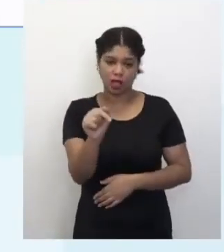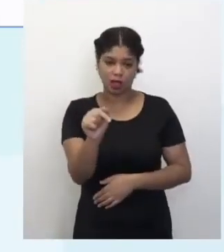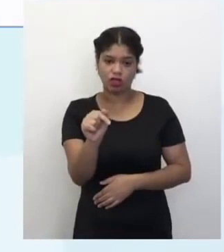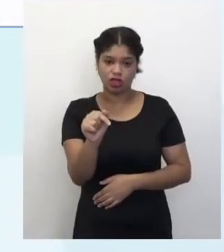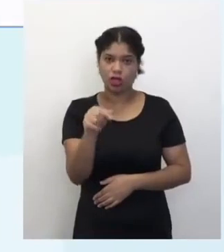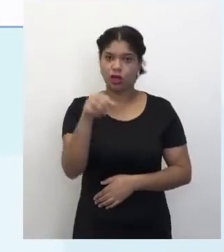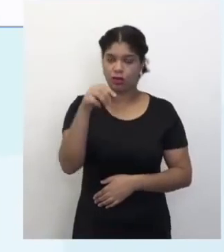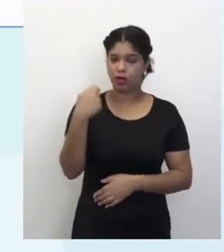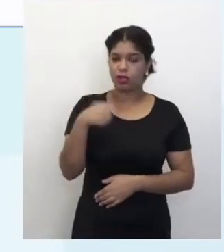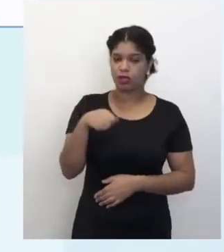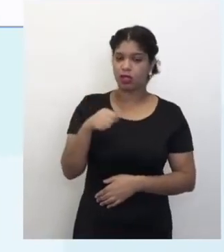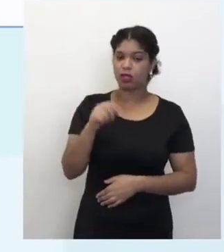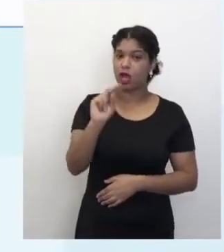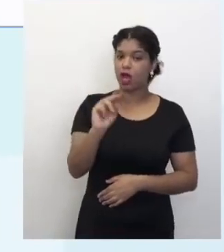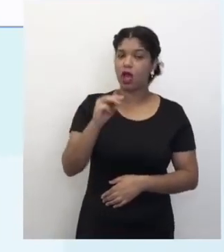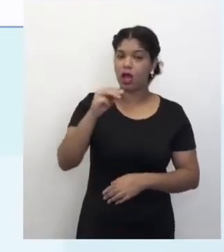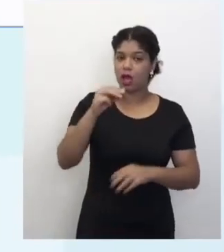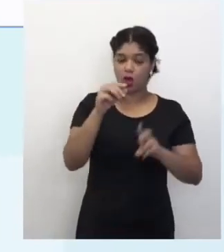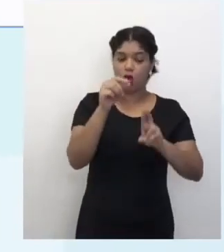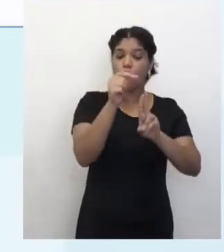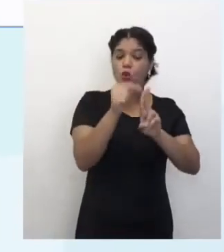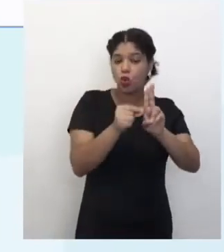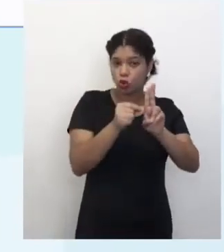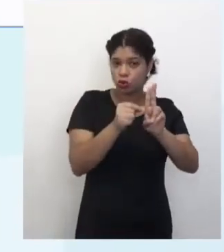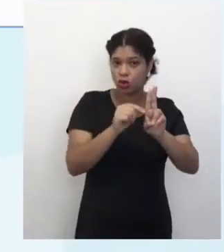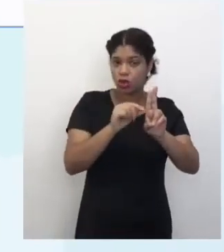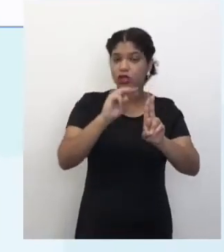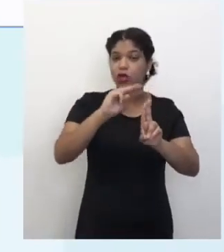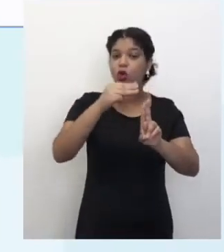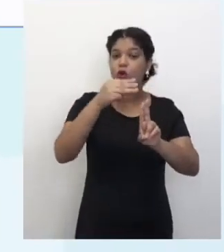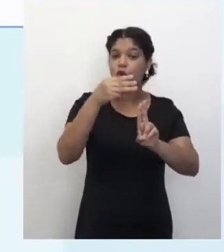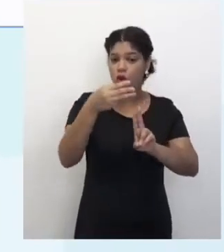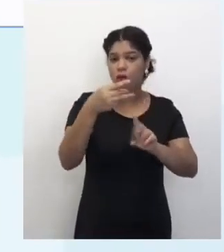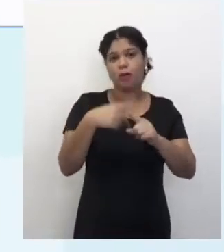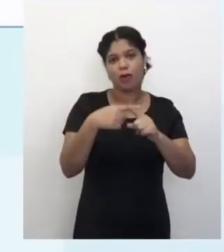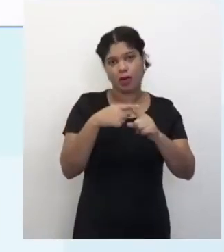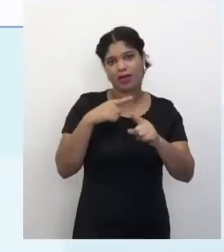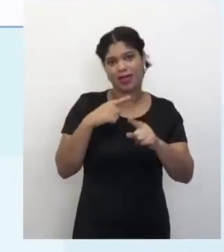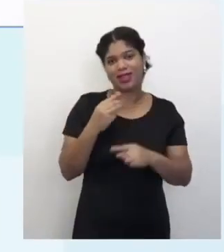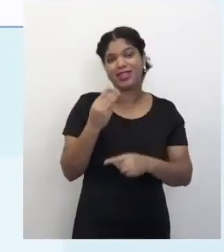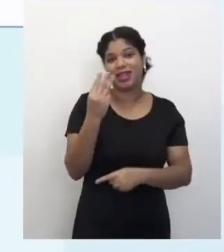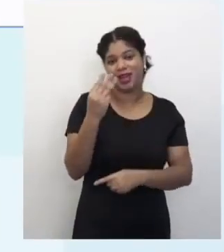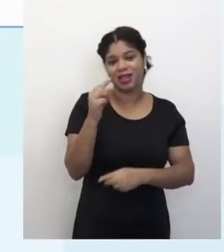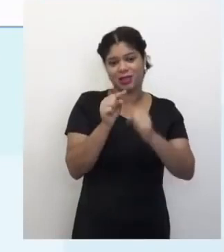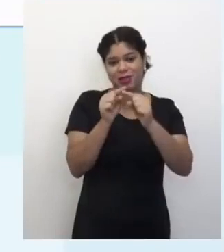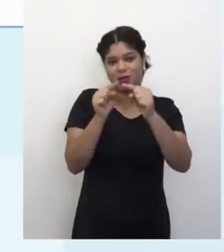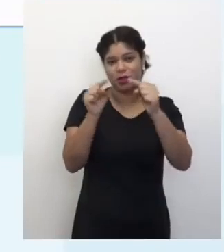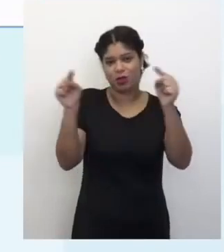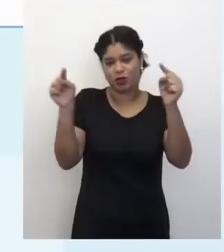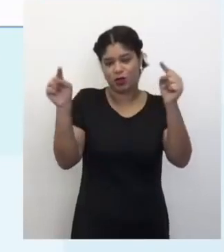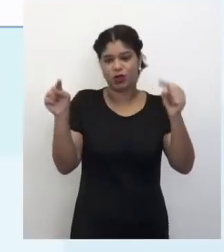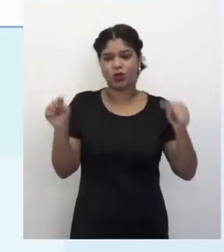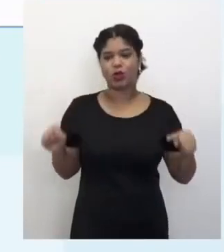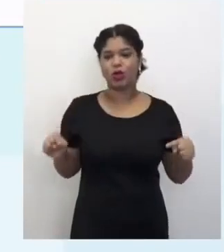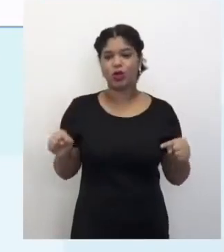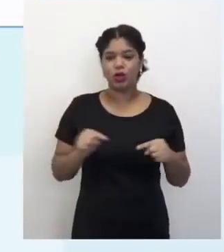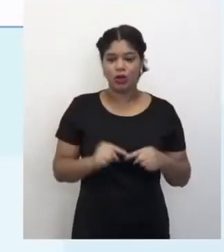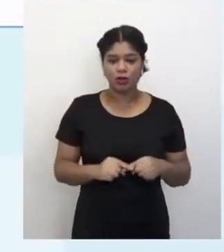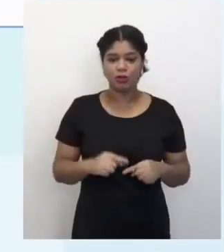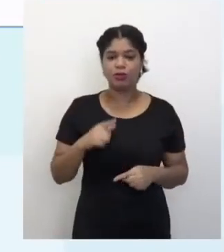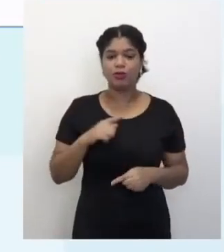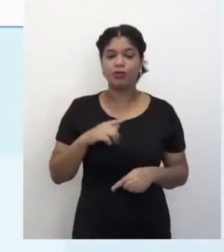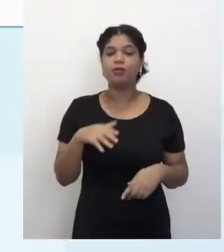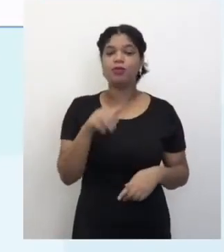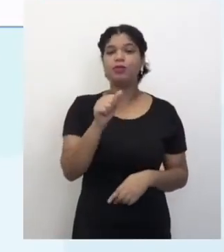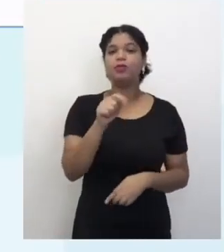unidades ao cubo, né, porque são 3 dimensões. Significa que o lado dele, ó, a aresta dele é a